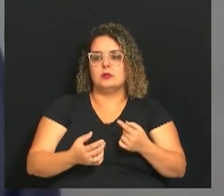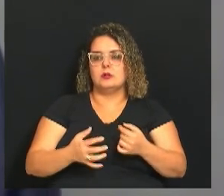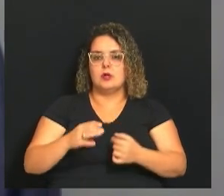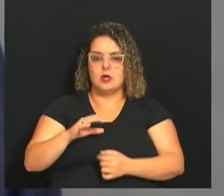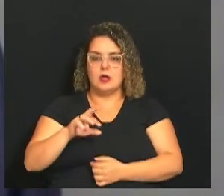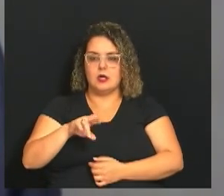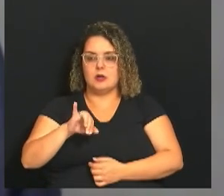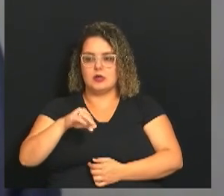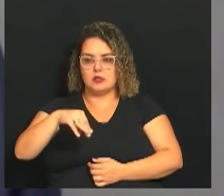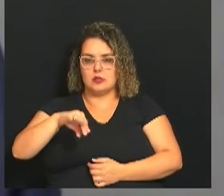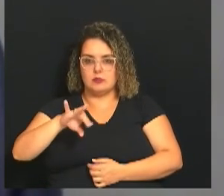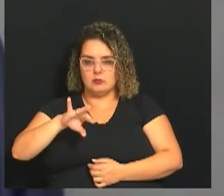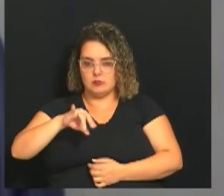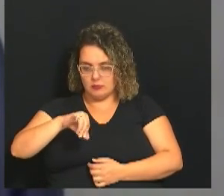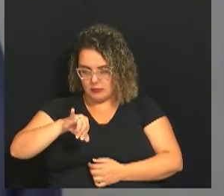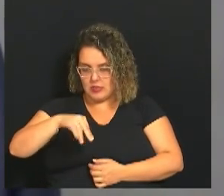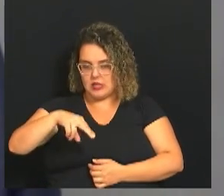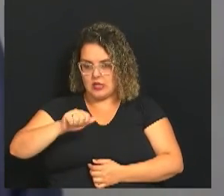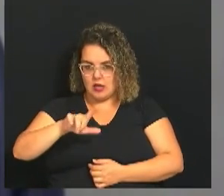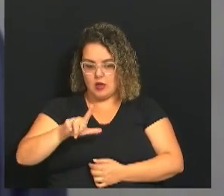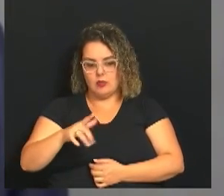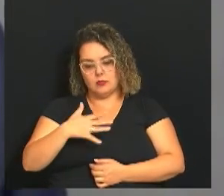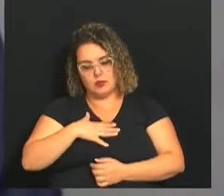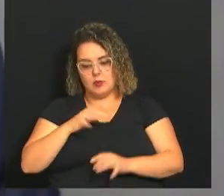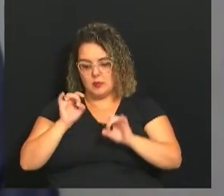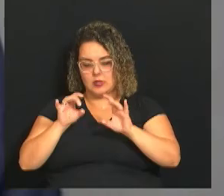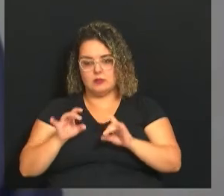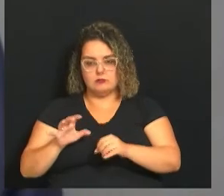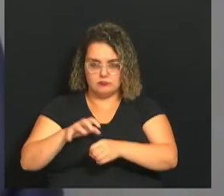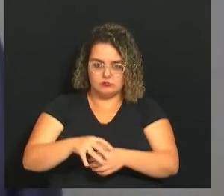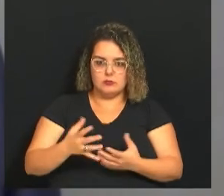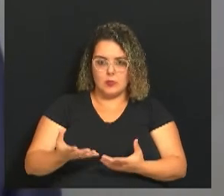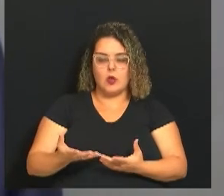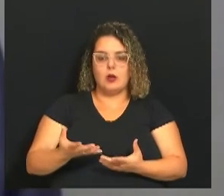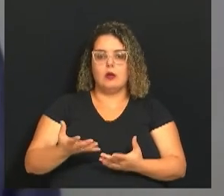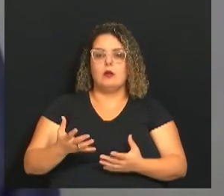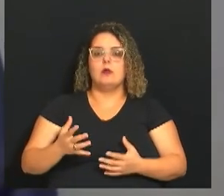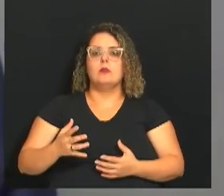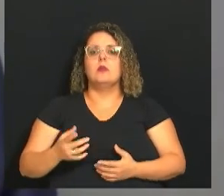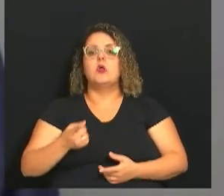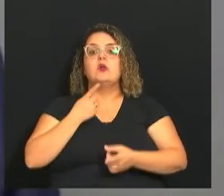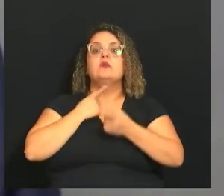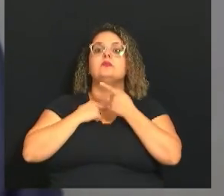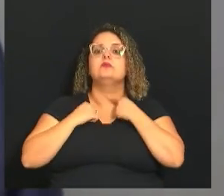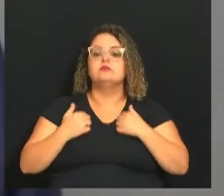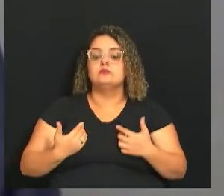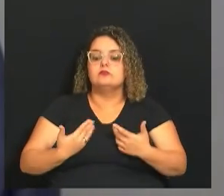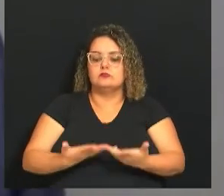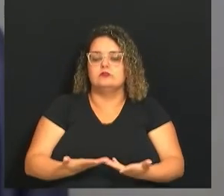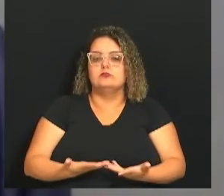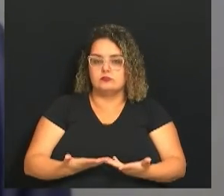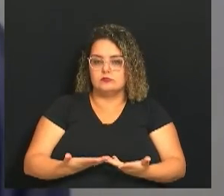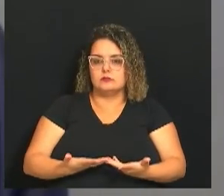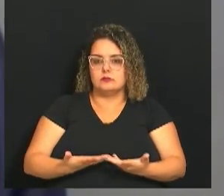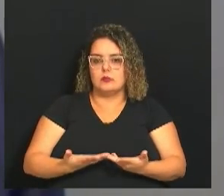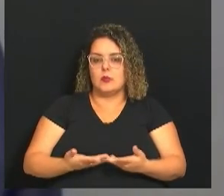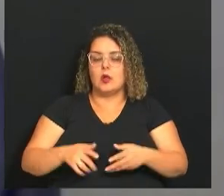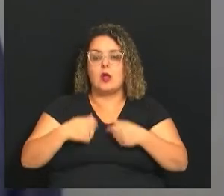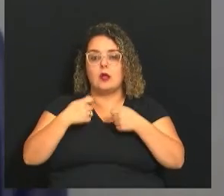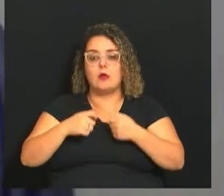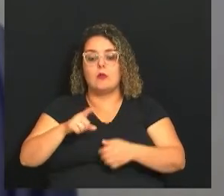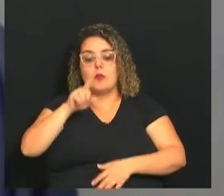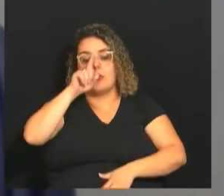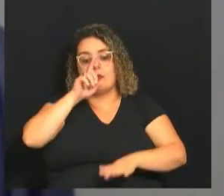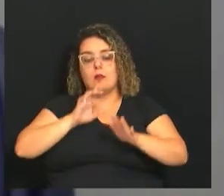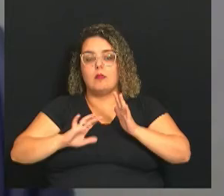ele cometeu uma infração por vontade, teoricamente por vontade própria, ele se colocou nessa situação. Ele deveria ter